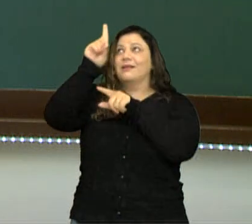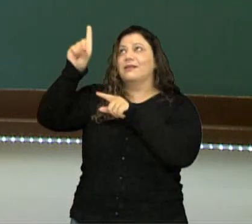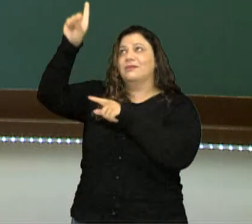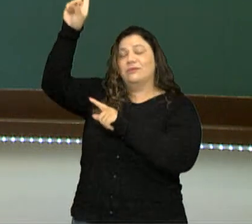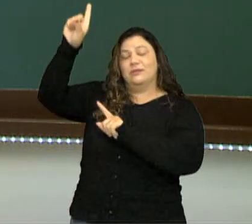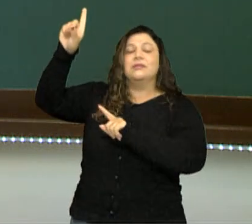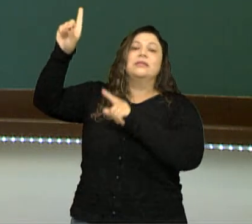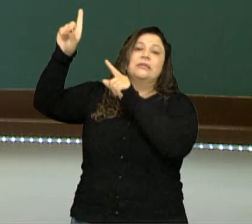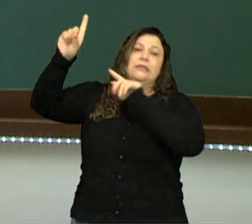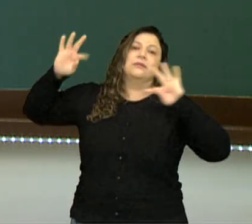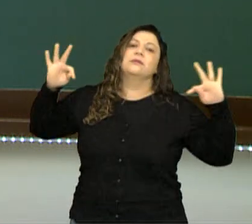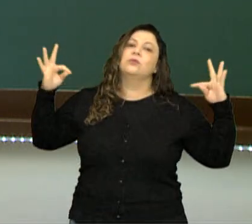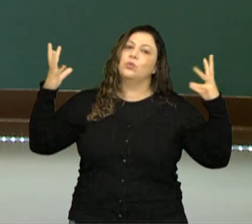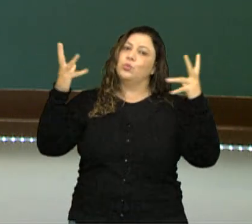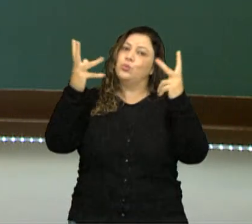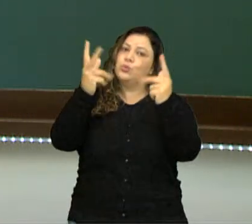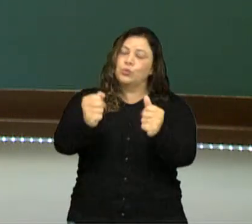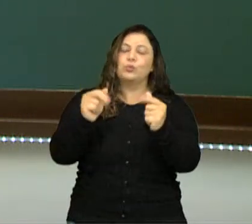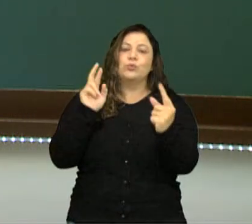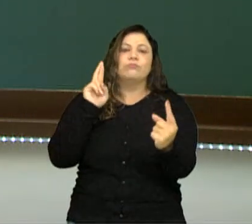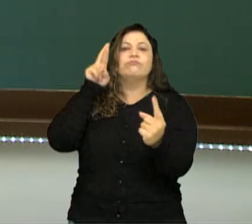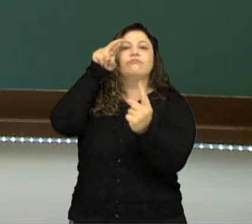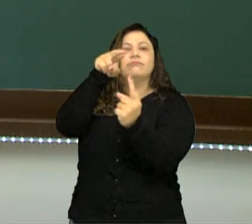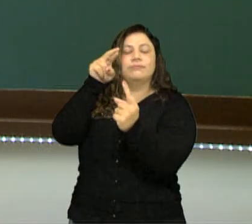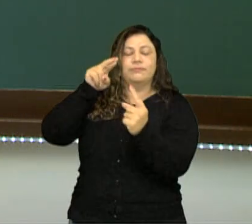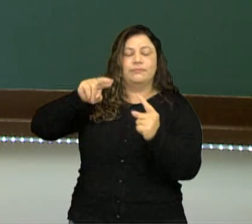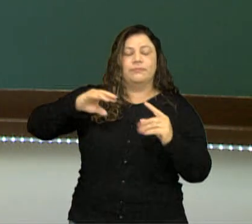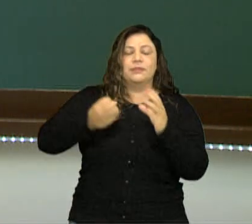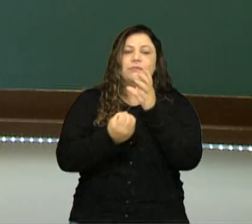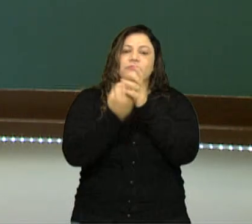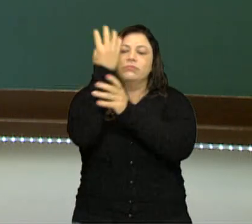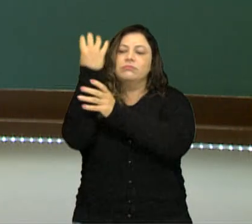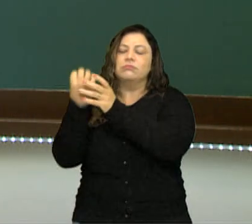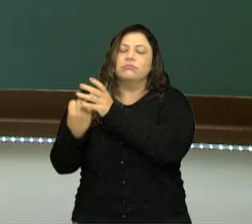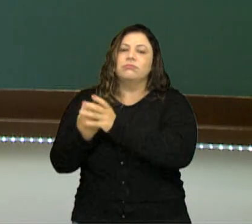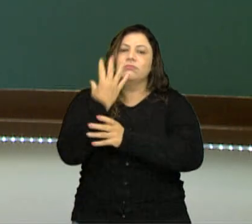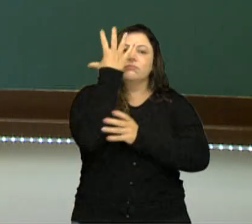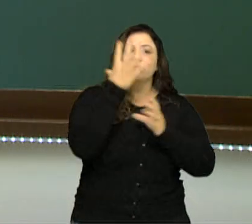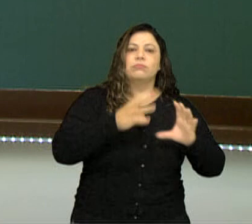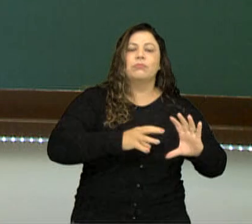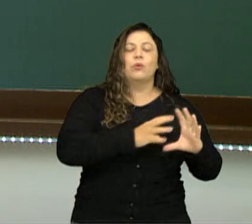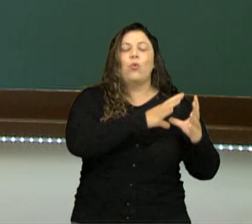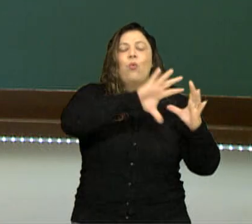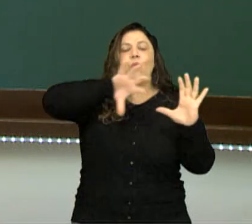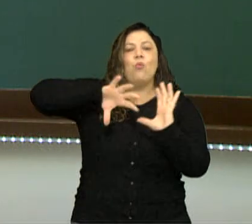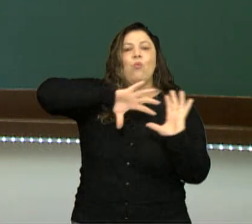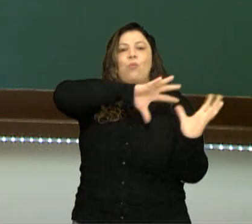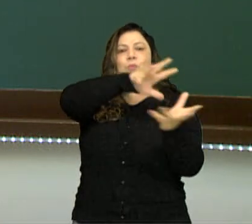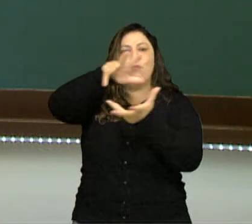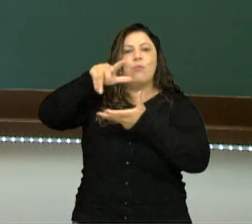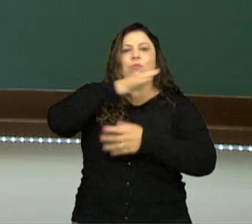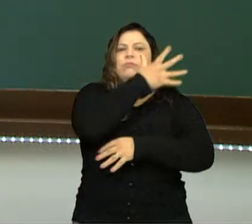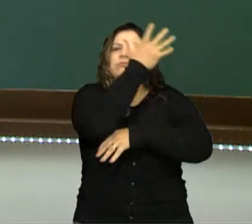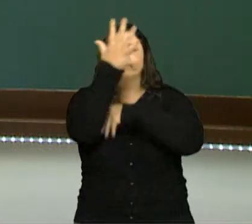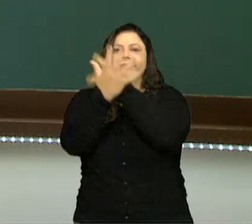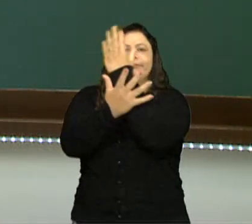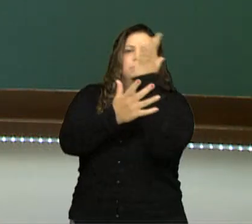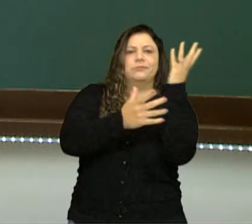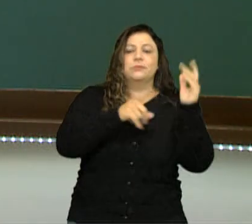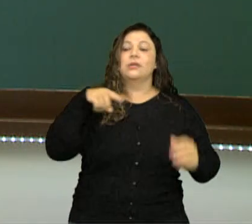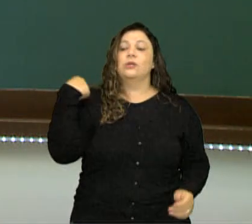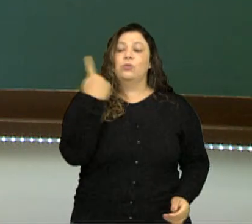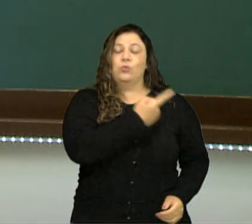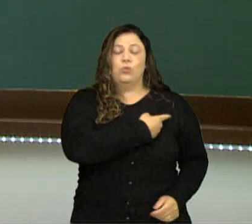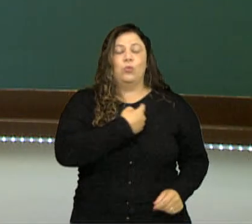sendo todas as coisas, representando a própria natureza, representando o mundo, e nós como uma expressão